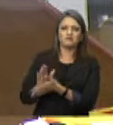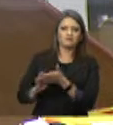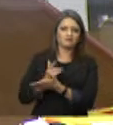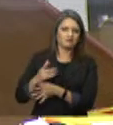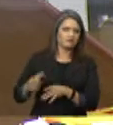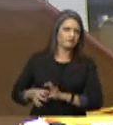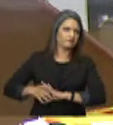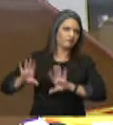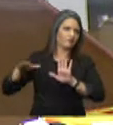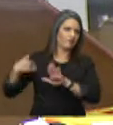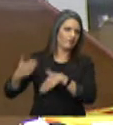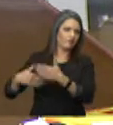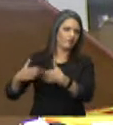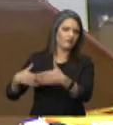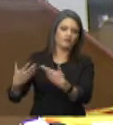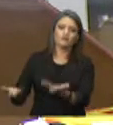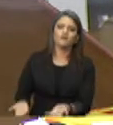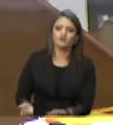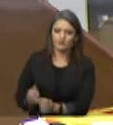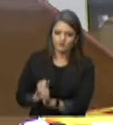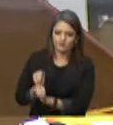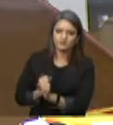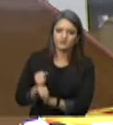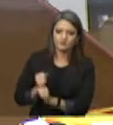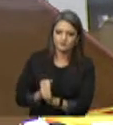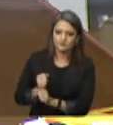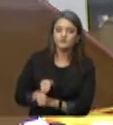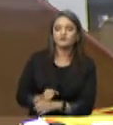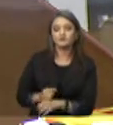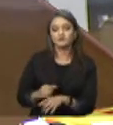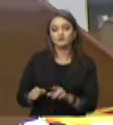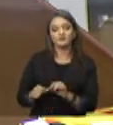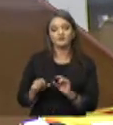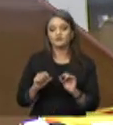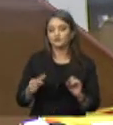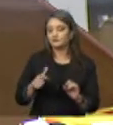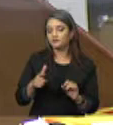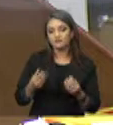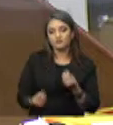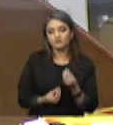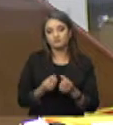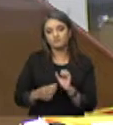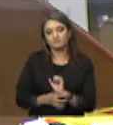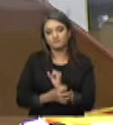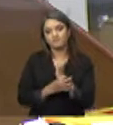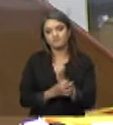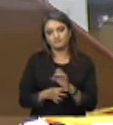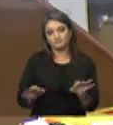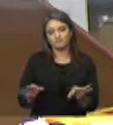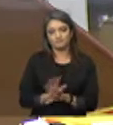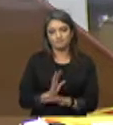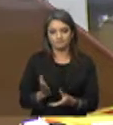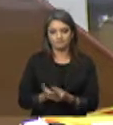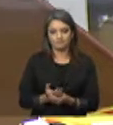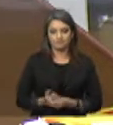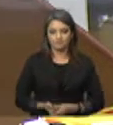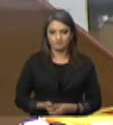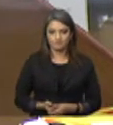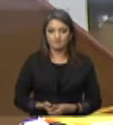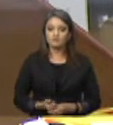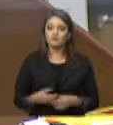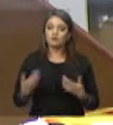indiretamente acabava Quando menos por não tornar operacionalmente defensável a garantia da duração razoável do processo